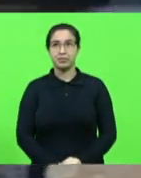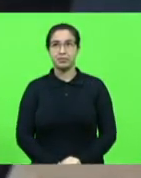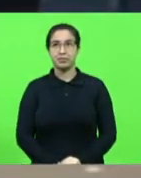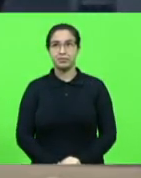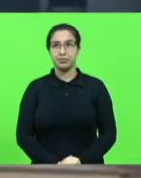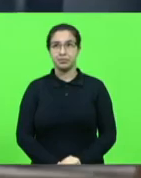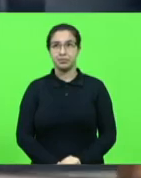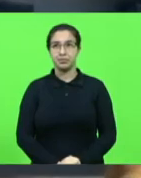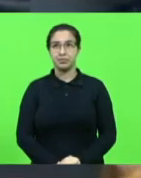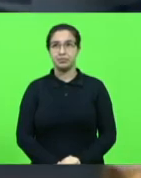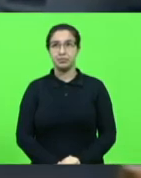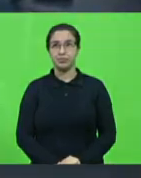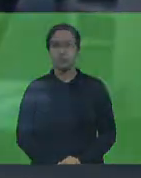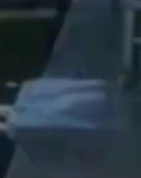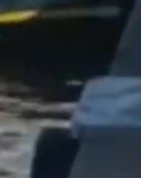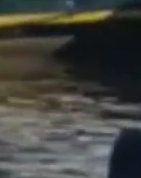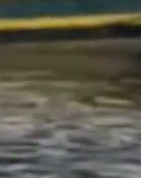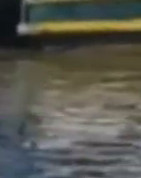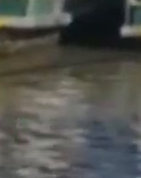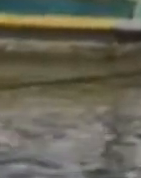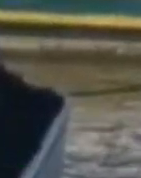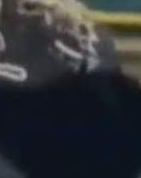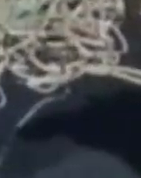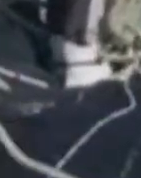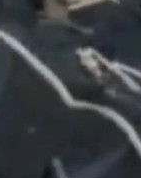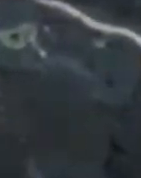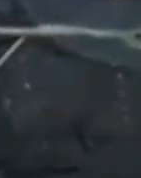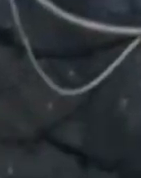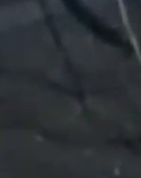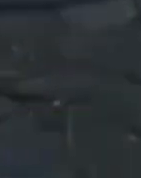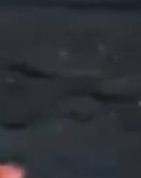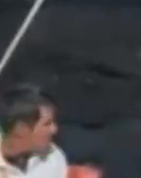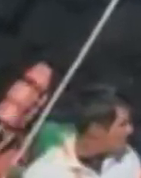Olha os barcos, eles encalham ali. Ali é um lodo.